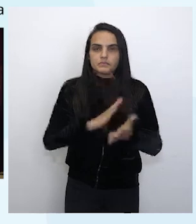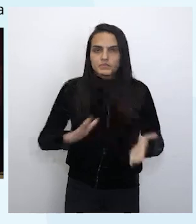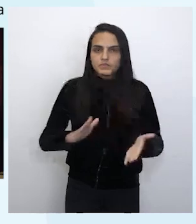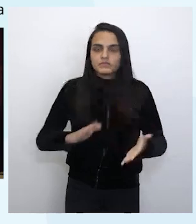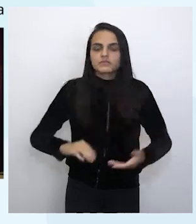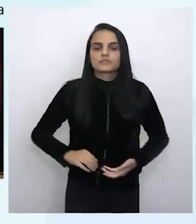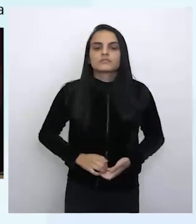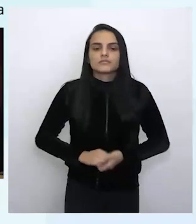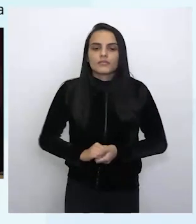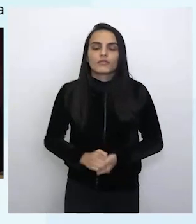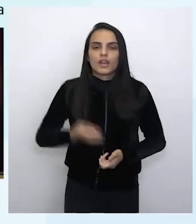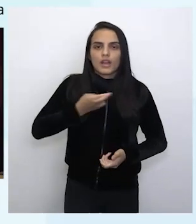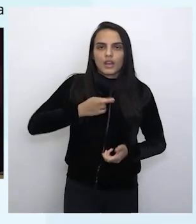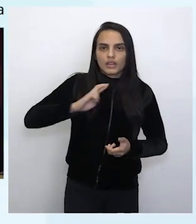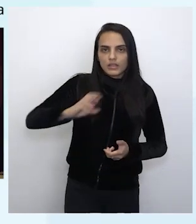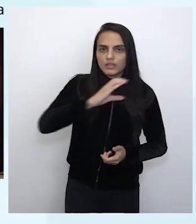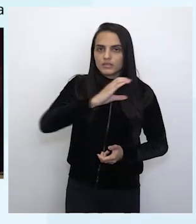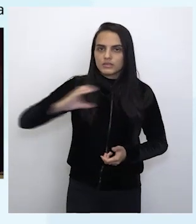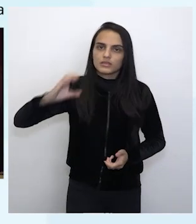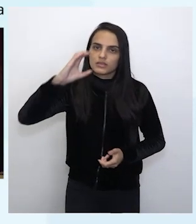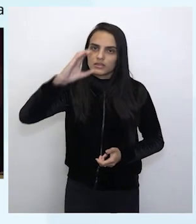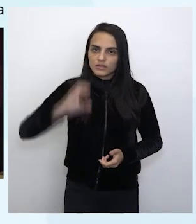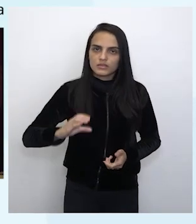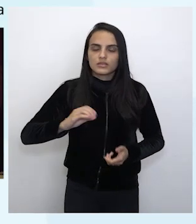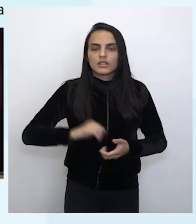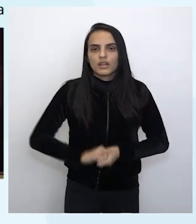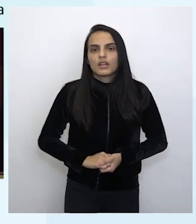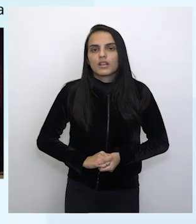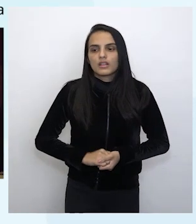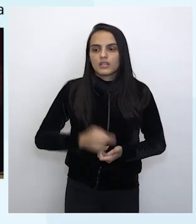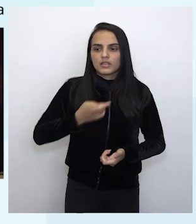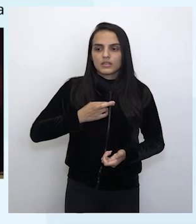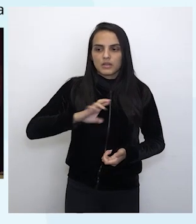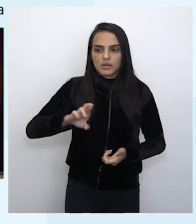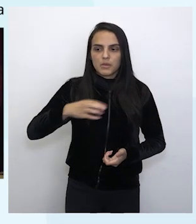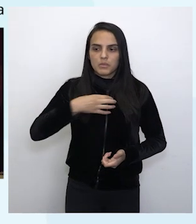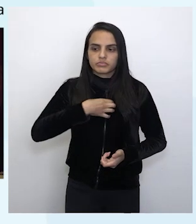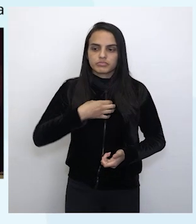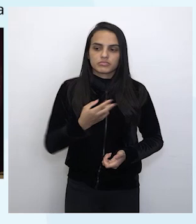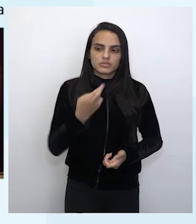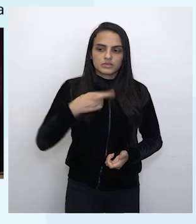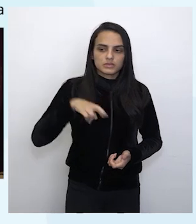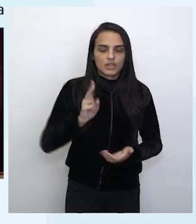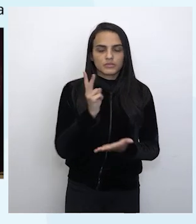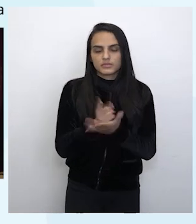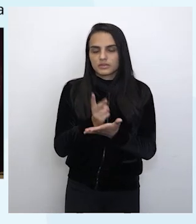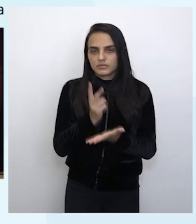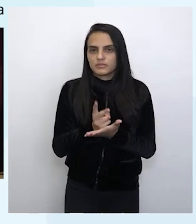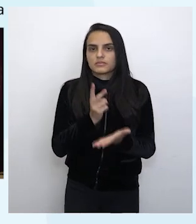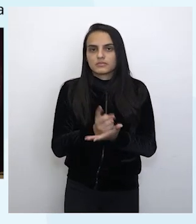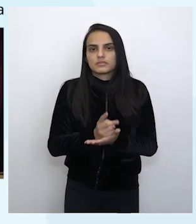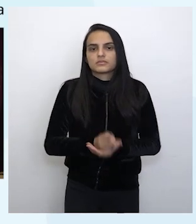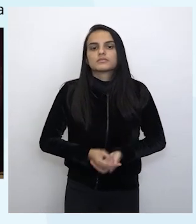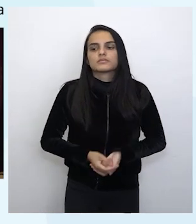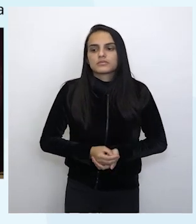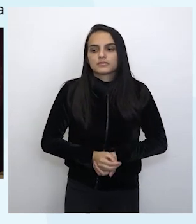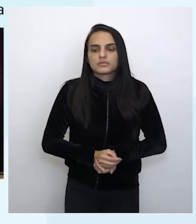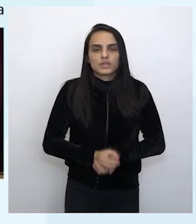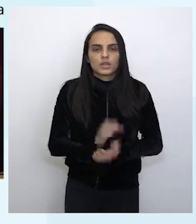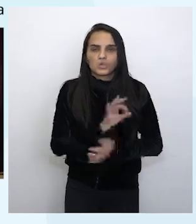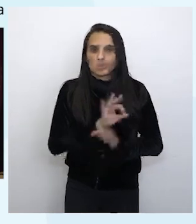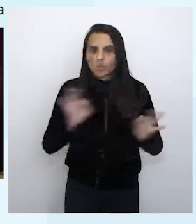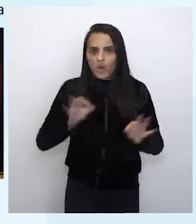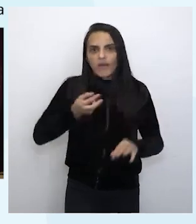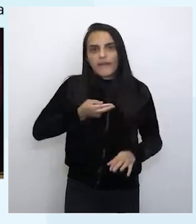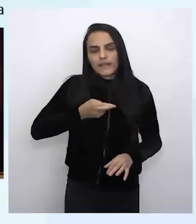E a Igreja Católica ela passa a ter apenas a função religiosa que ela deveria ter tido sempre, a função da religião, sem misturar-se com